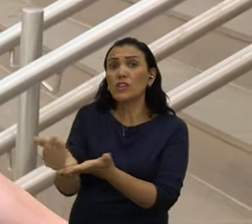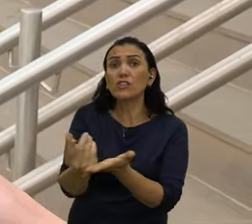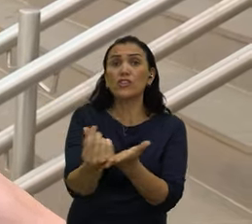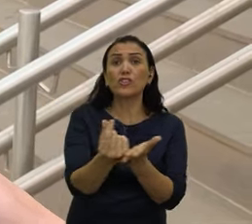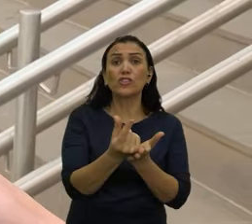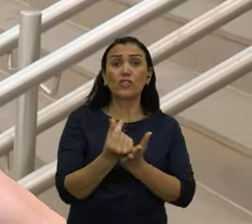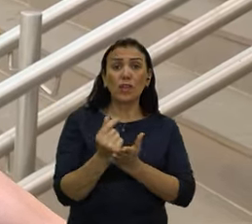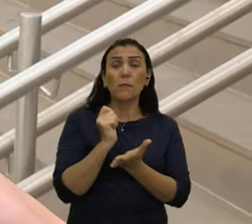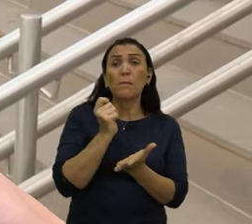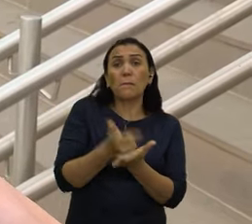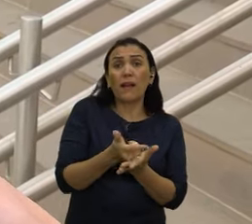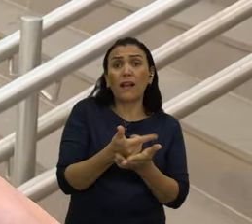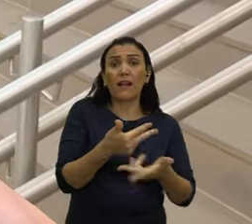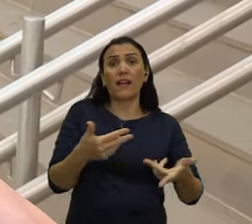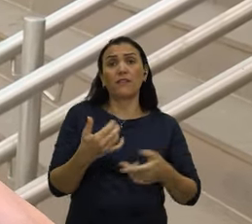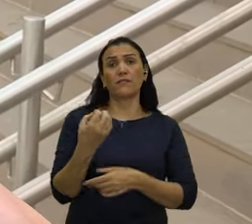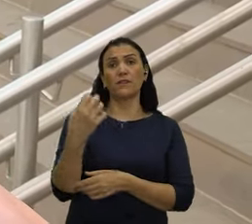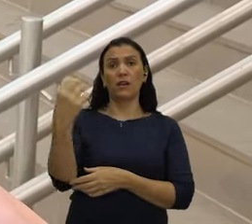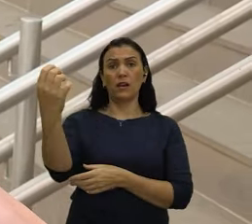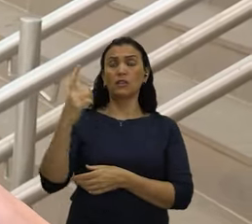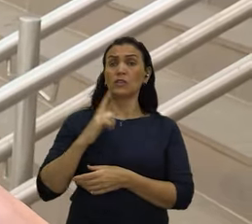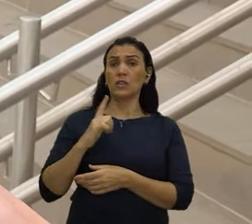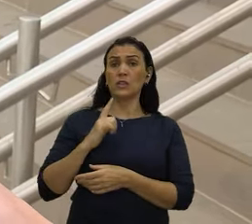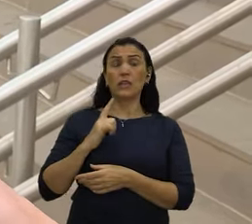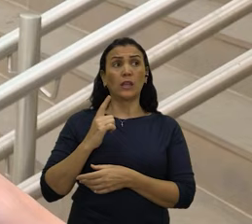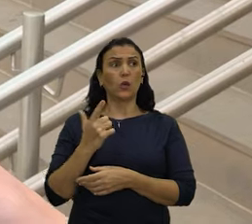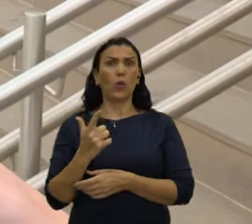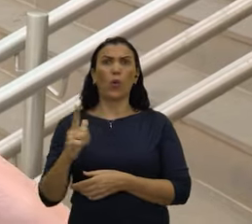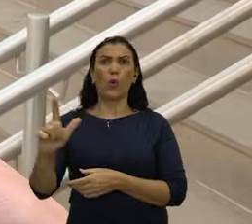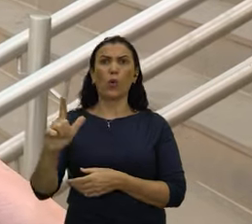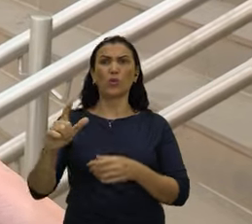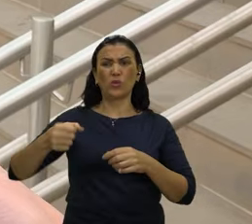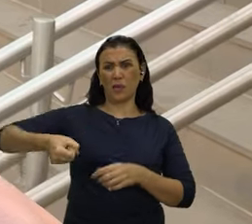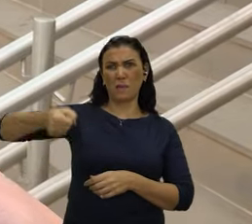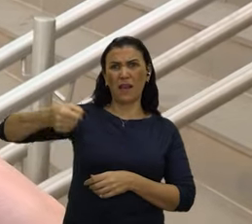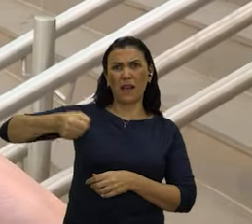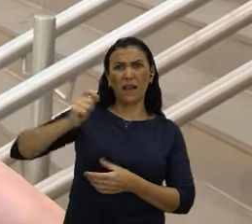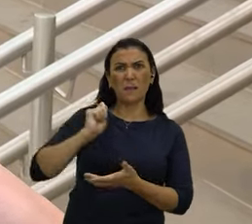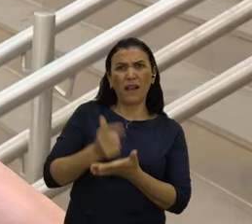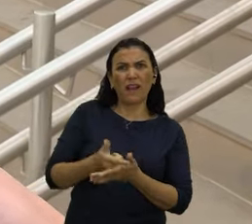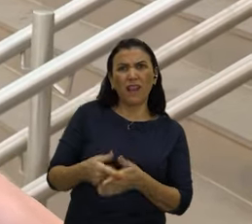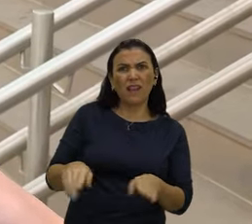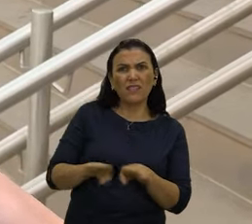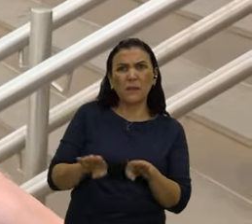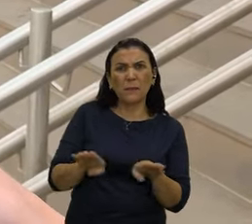a passagem, hospedagem. E ainda tem o negócio de pagar a bagagem, se for